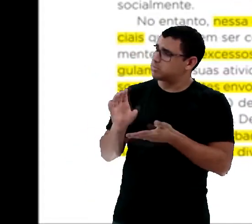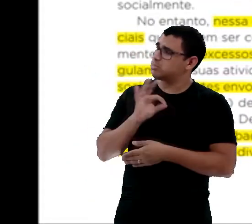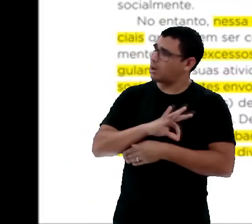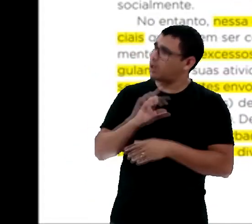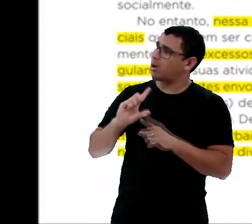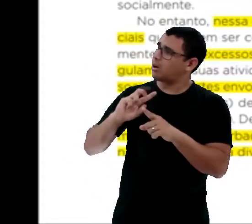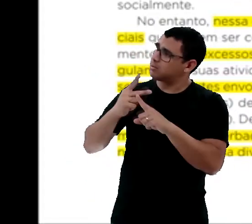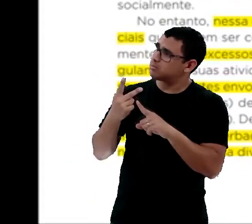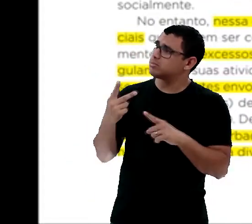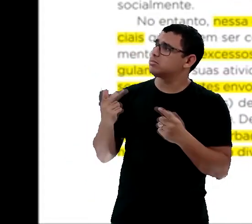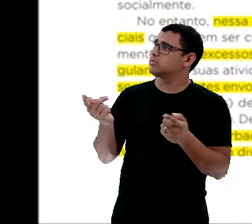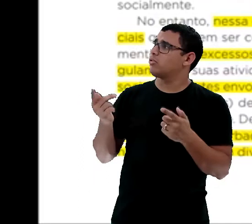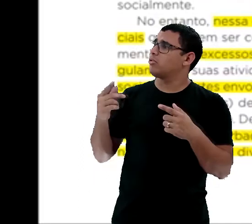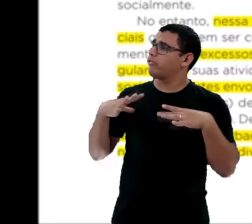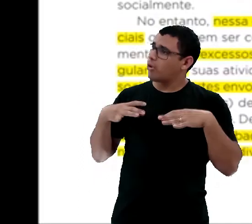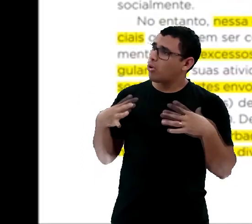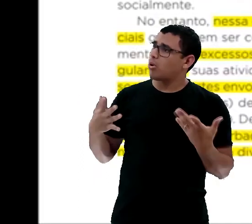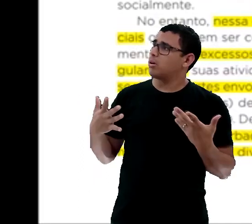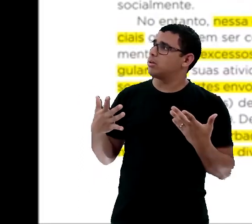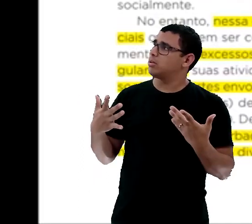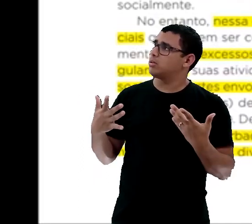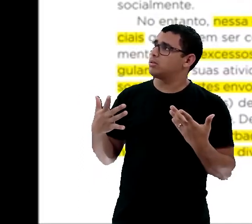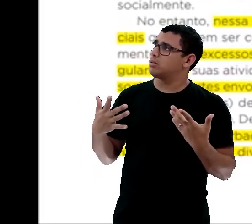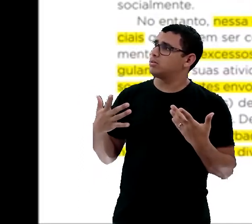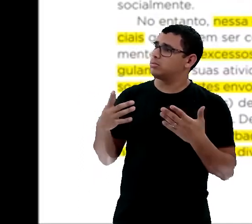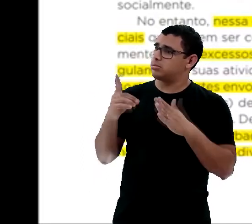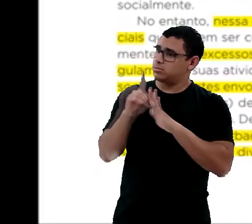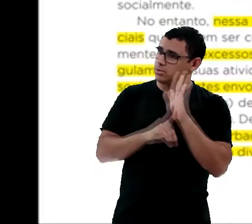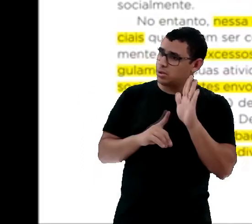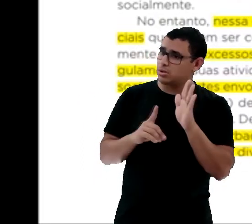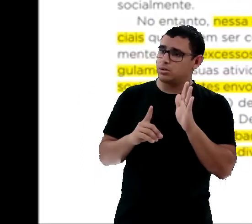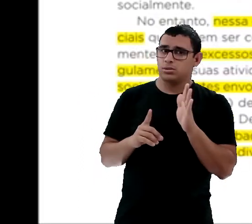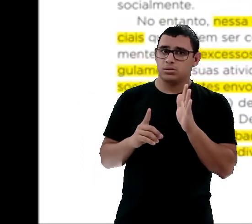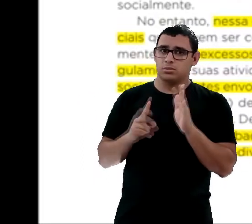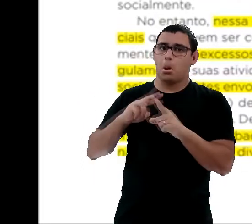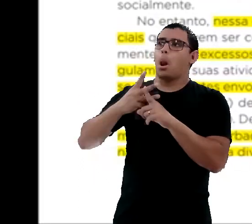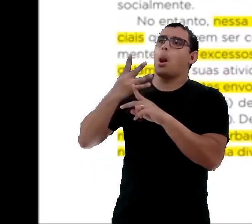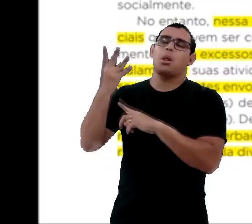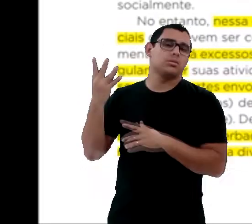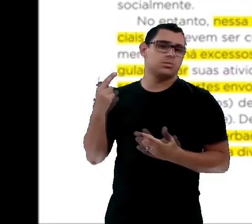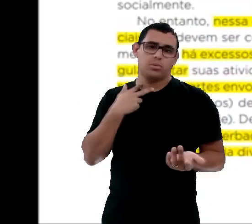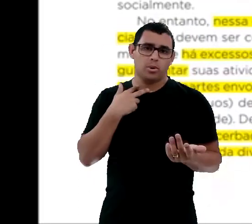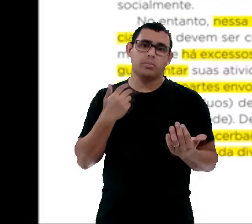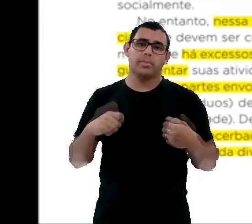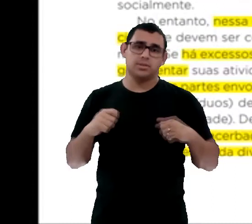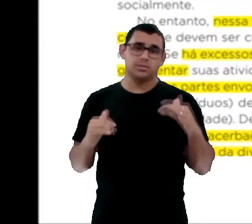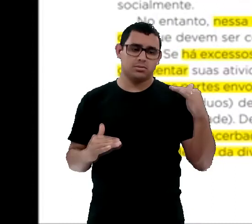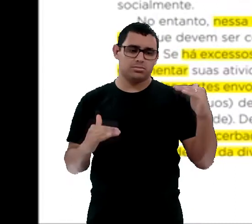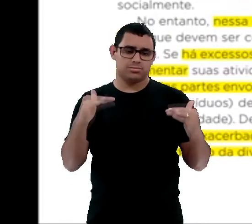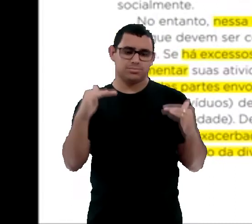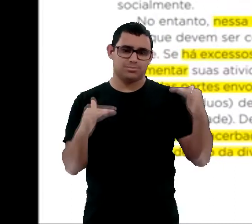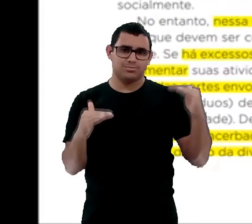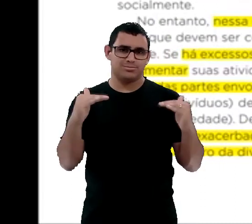sim, pedir aumento, melhores condições de trabalho, folga, mas não pedir uma semana de folga, aumentar os